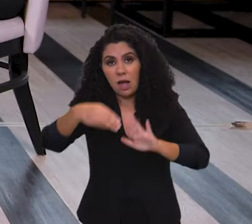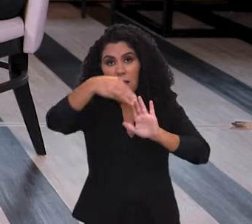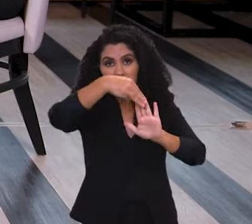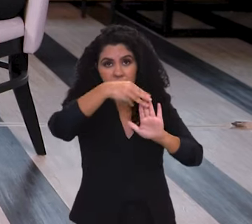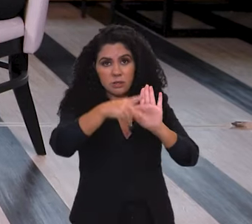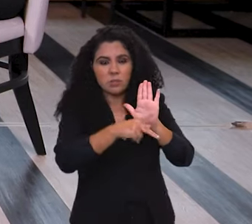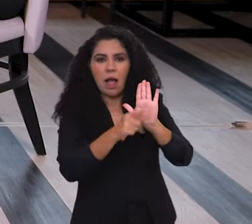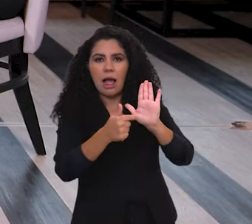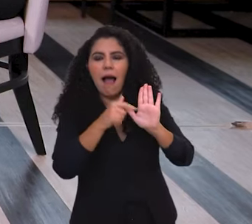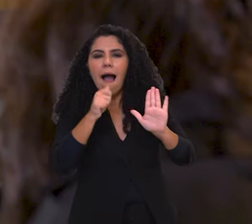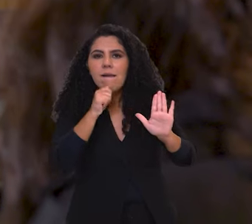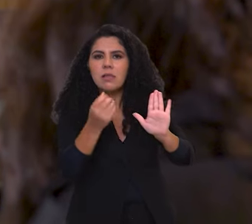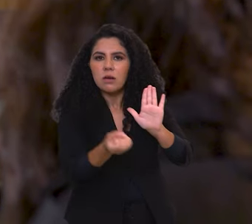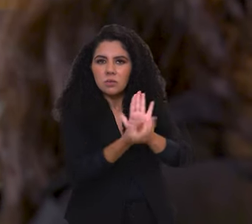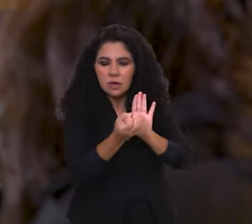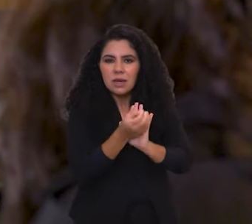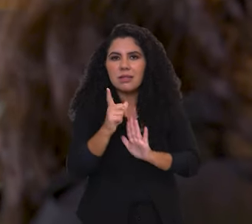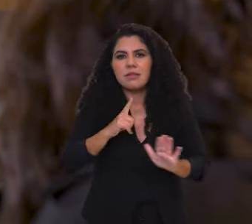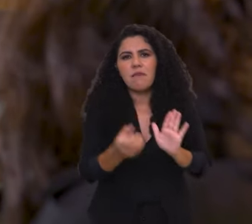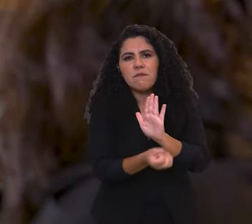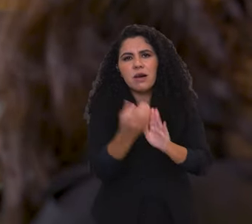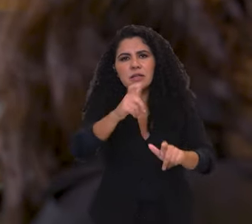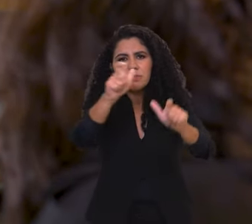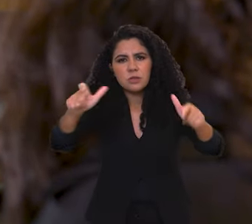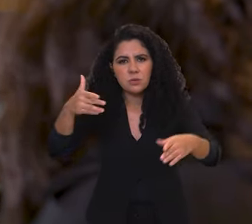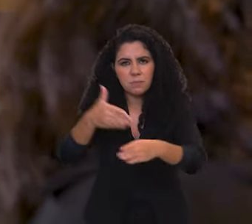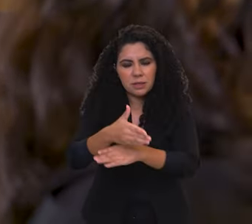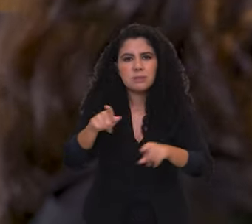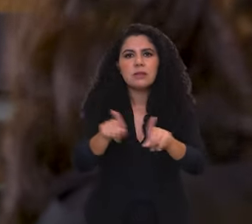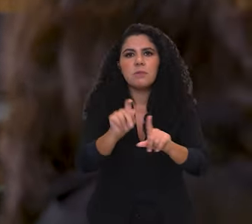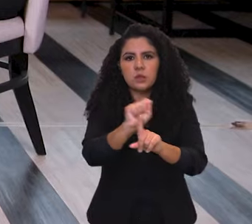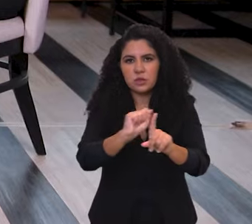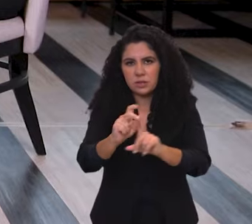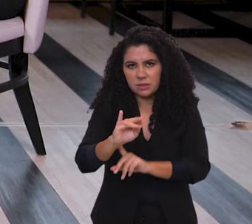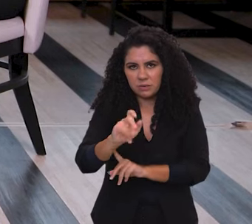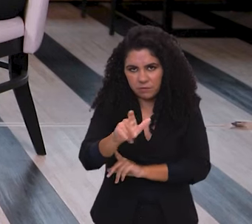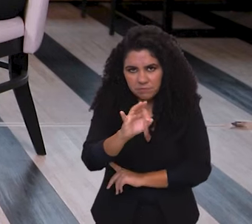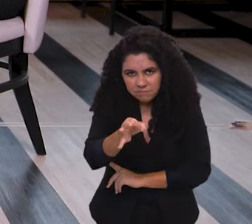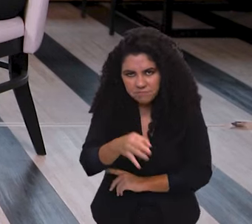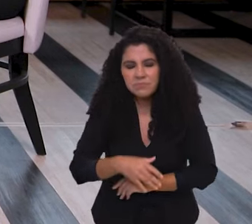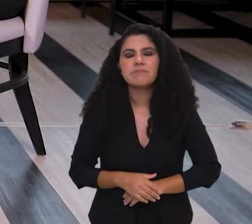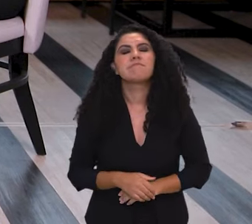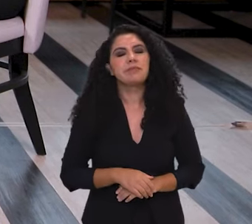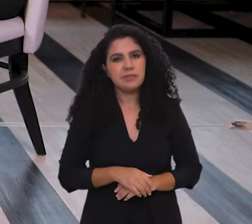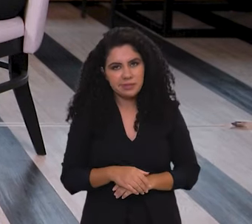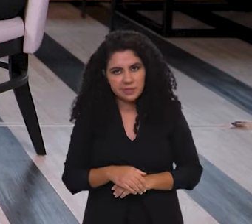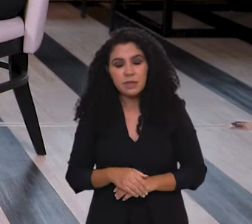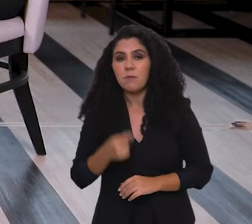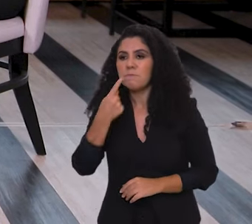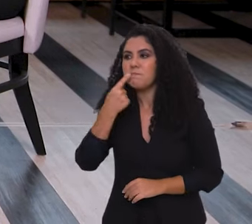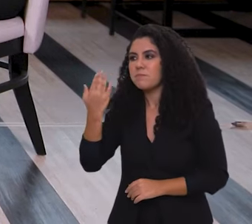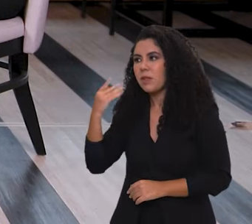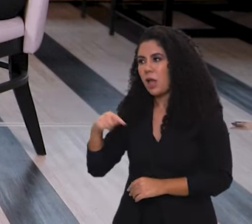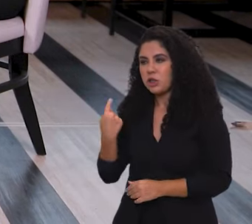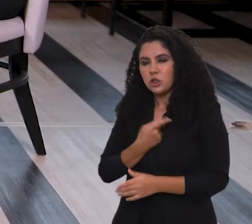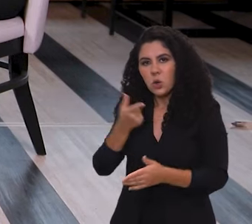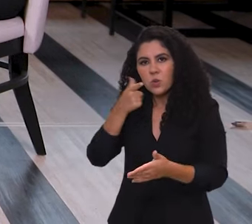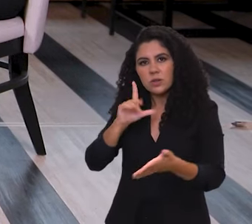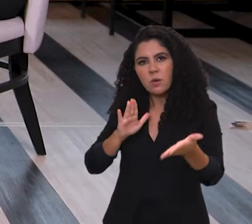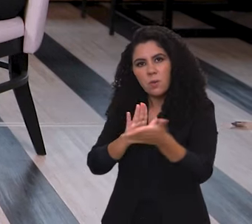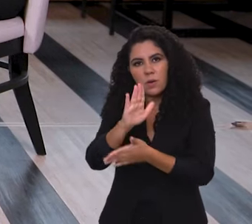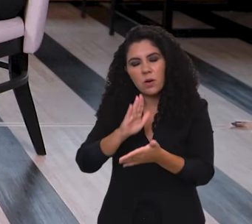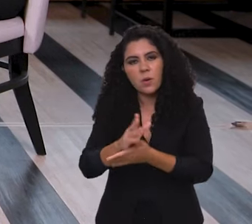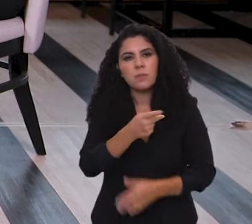tem a participação de diversos atores também, inclusive sociedade civil, né? Exatamente. Nós conseguimos a publicação agora, né? O governo